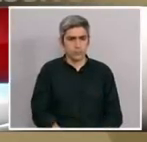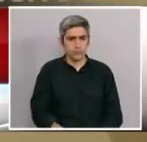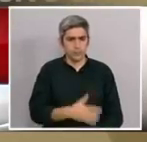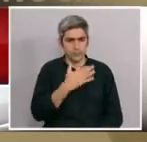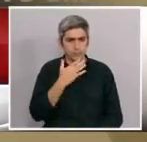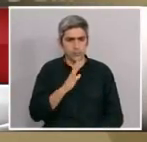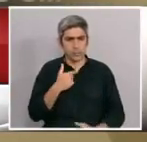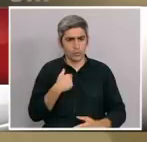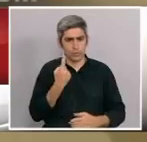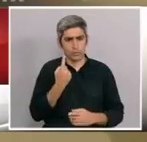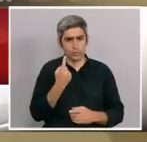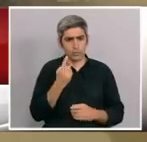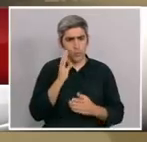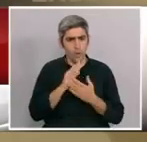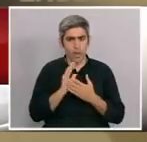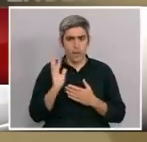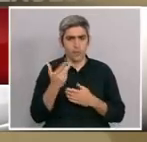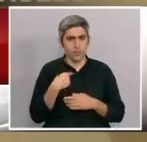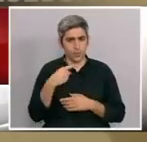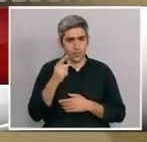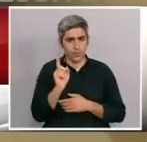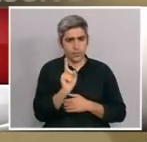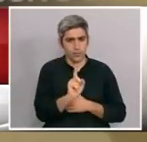Engraçado que só lá estou eu, 10 colegas.